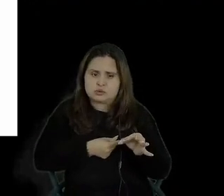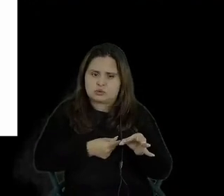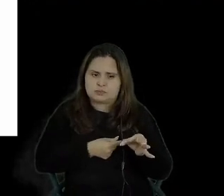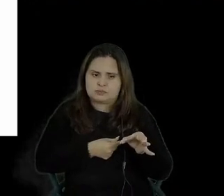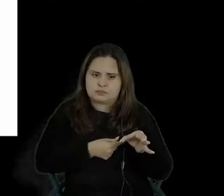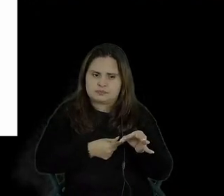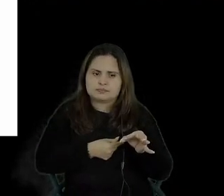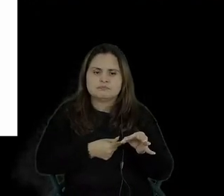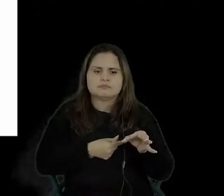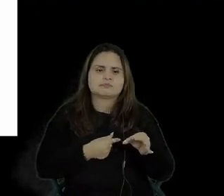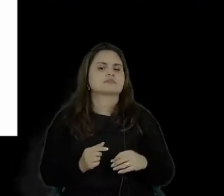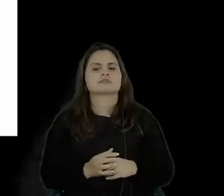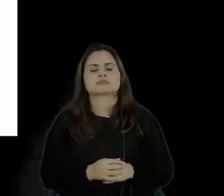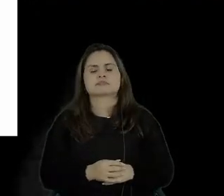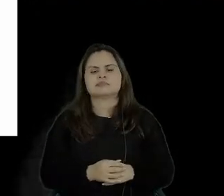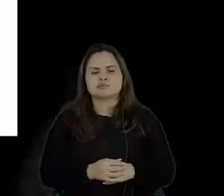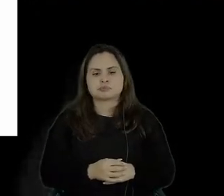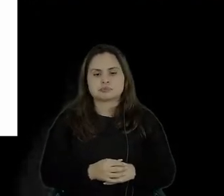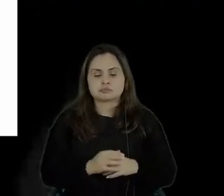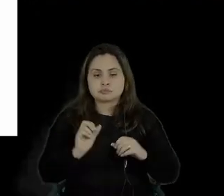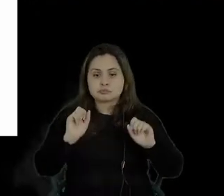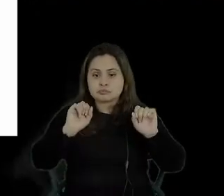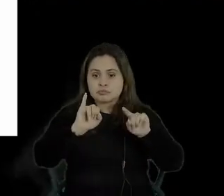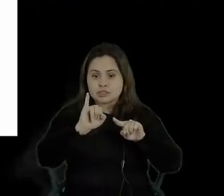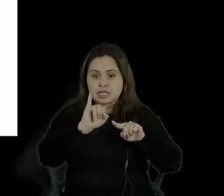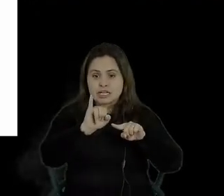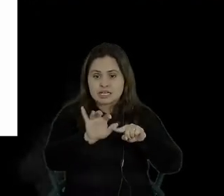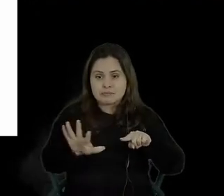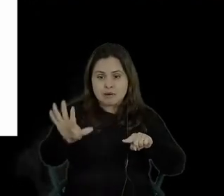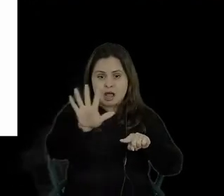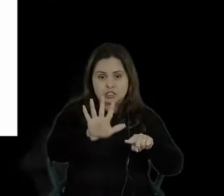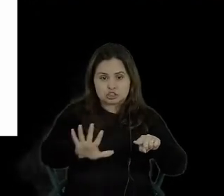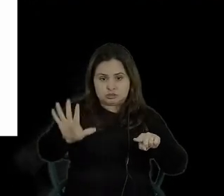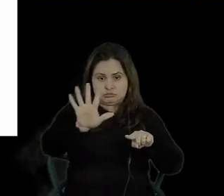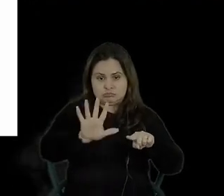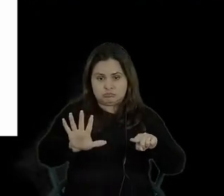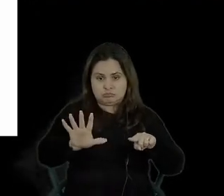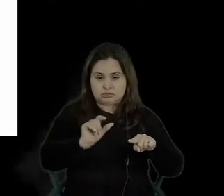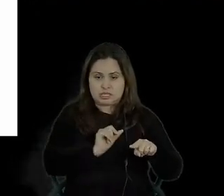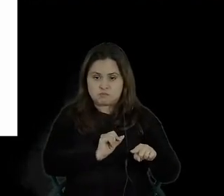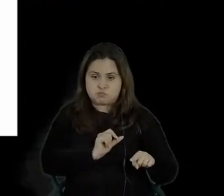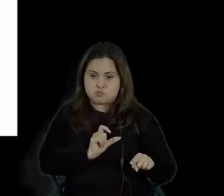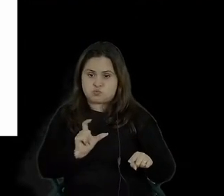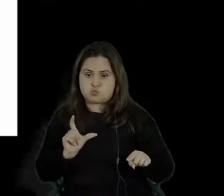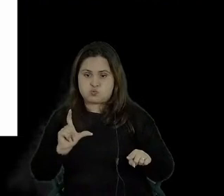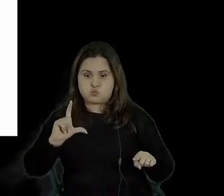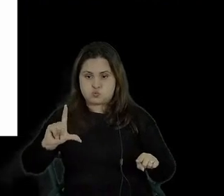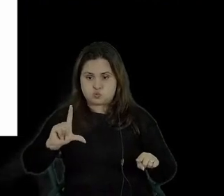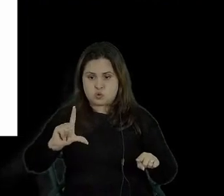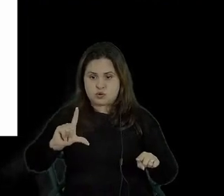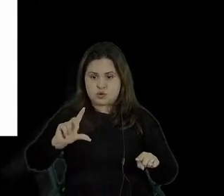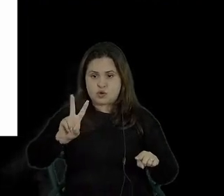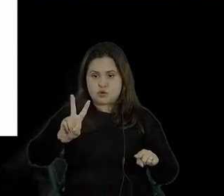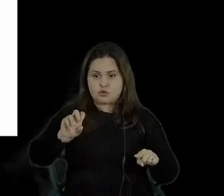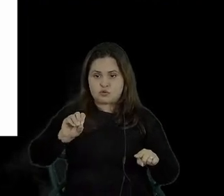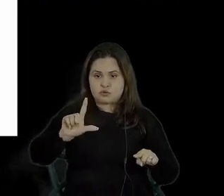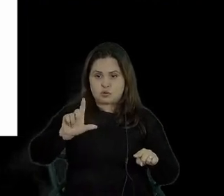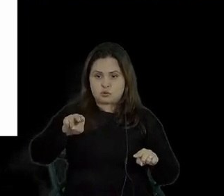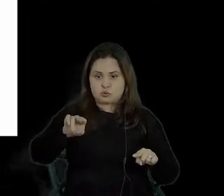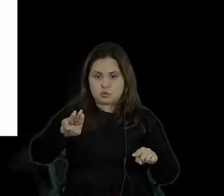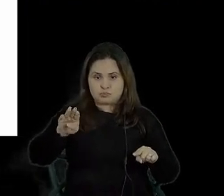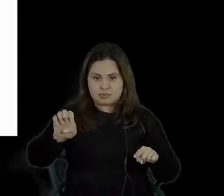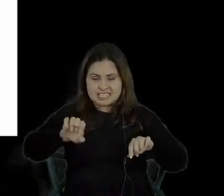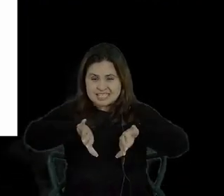Então, com imagens médicas, é extraído um volume. Esse volume ele é separado, né?